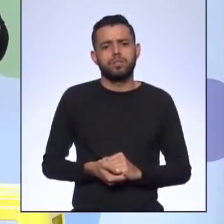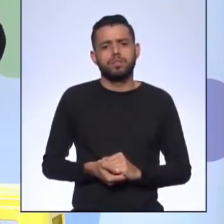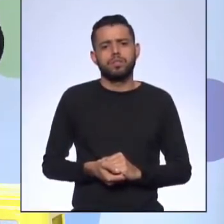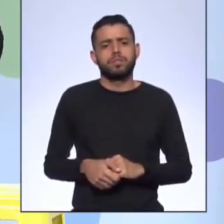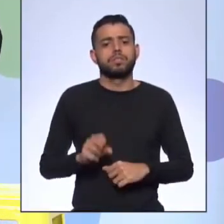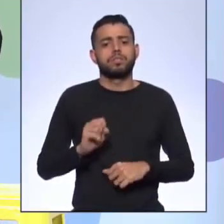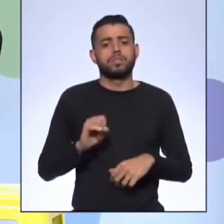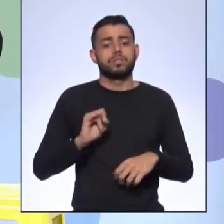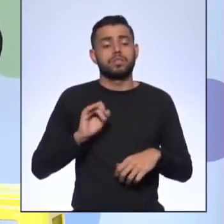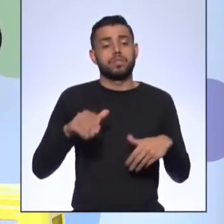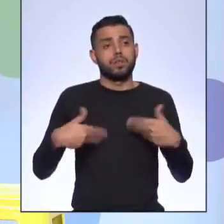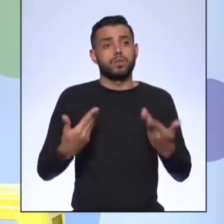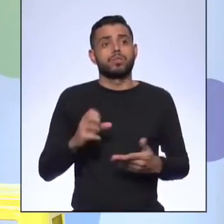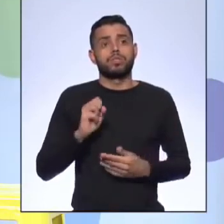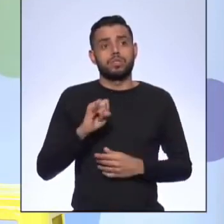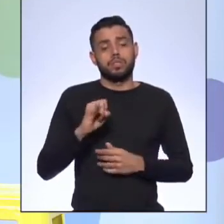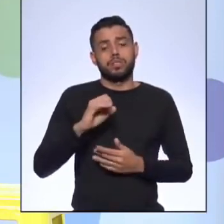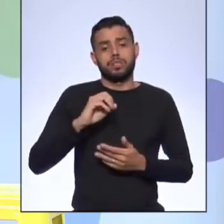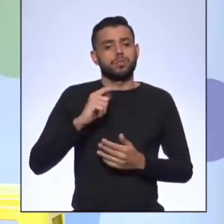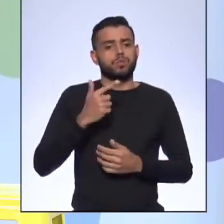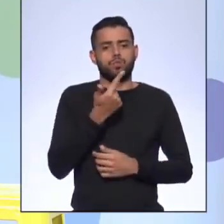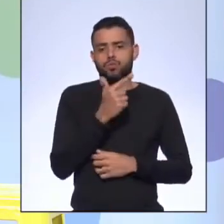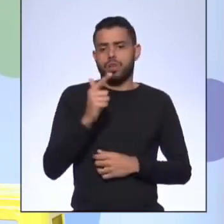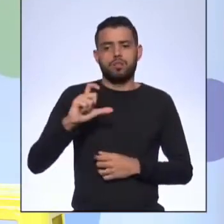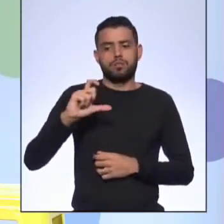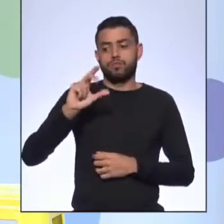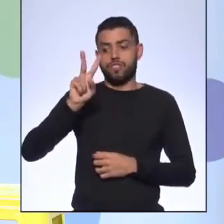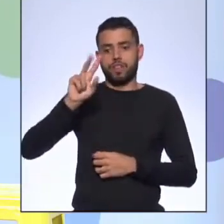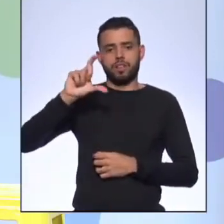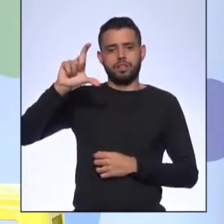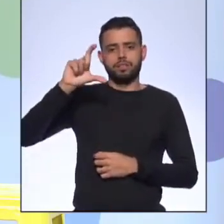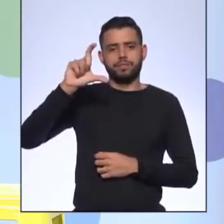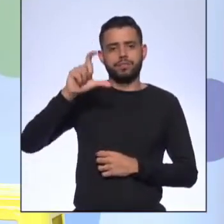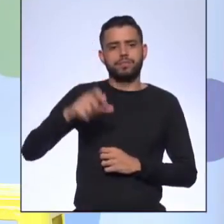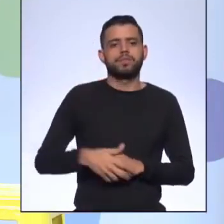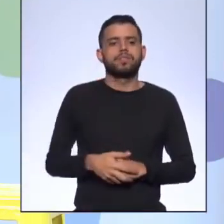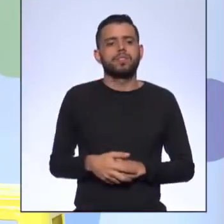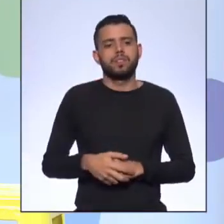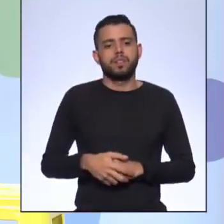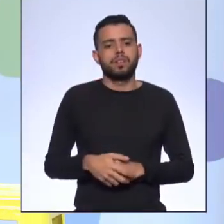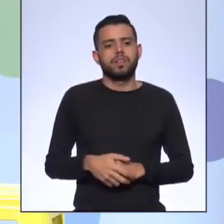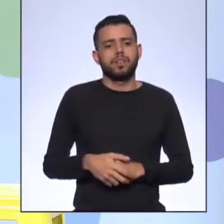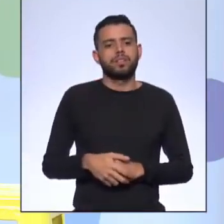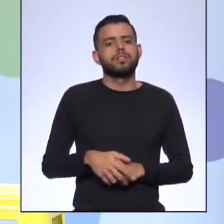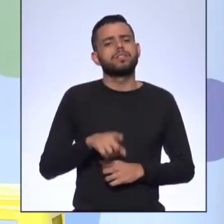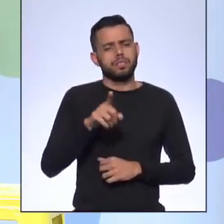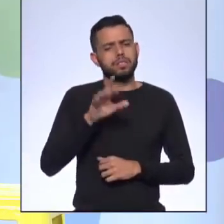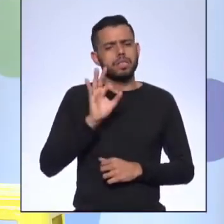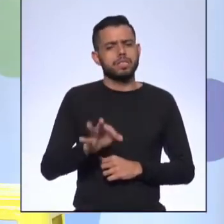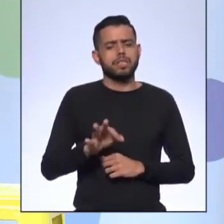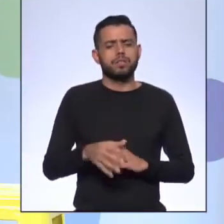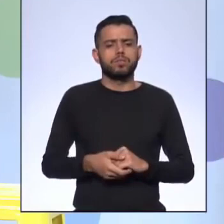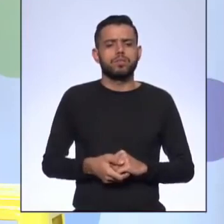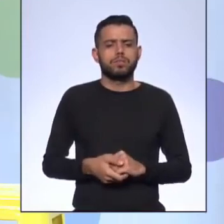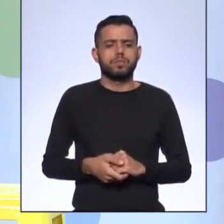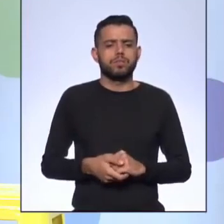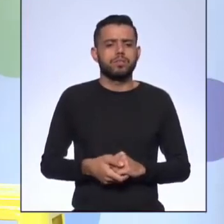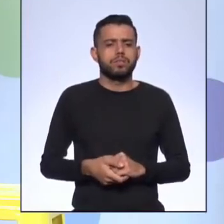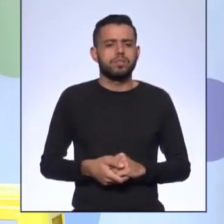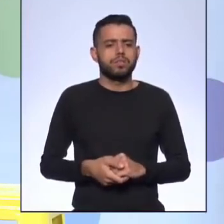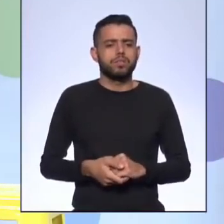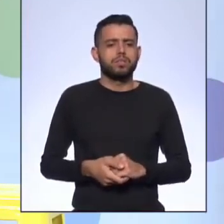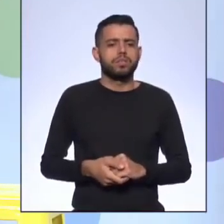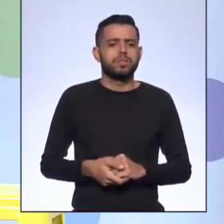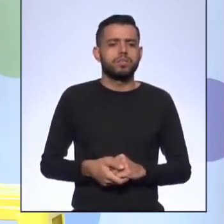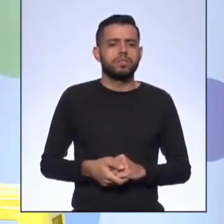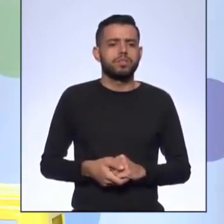Então, se tem a ausência do dominante, a gente tem, para esse caso aqui, então, está correto. Tá? Então, vamos